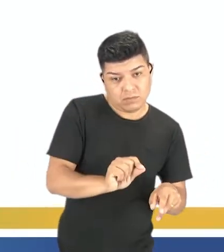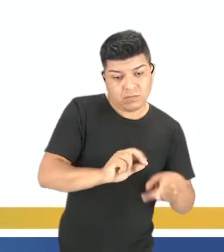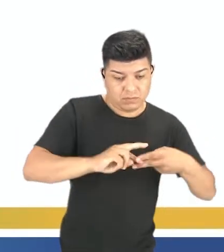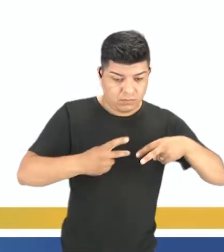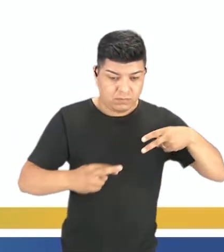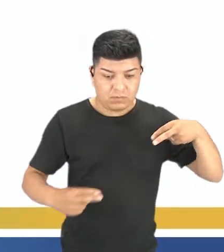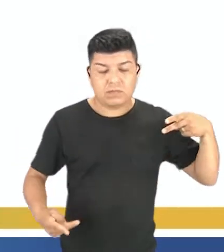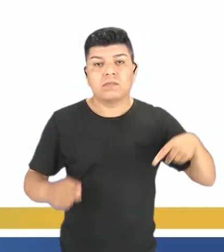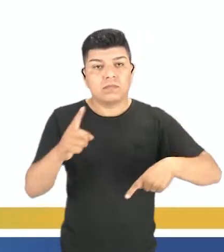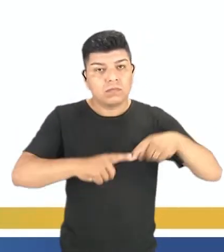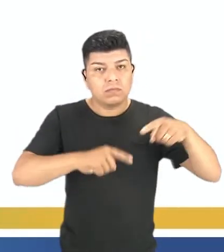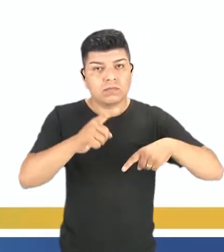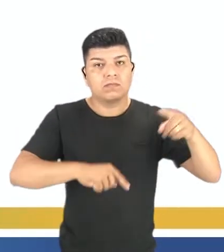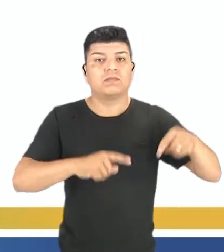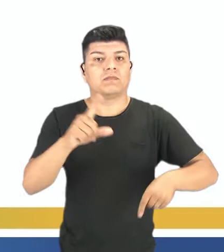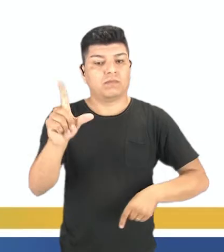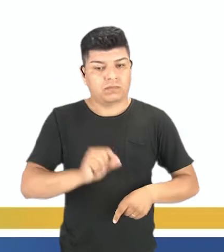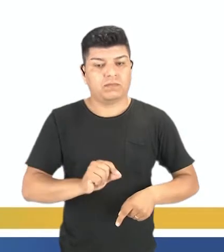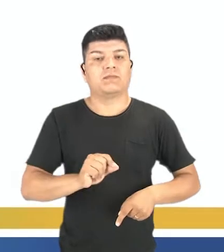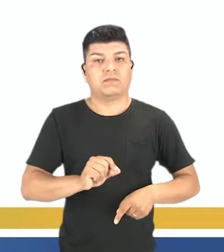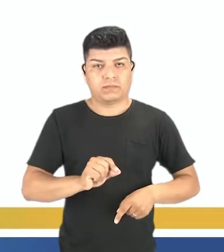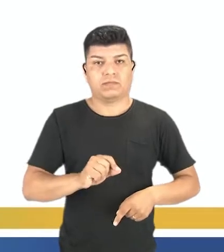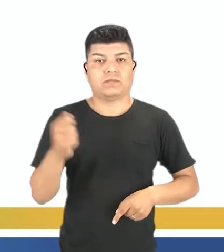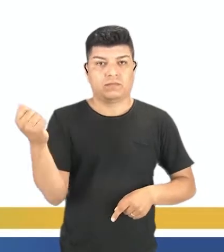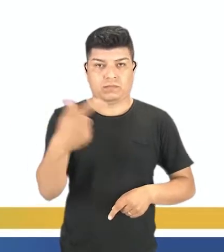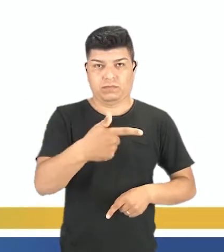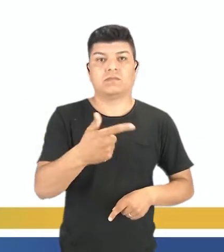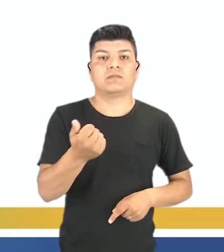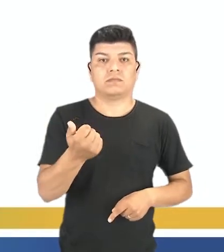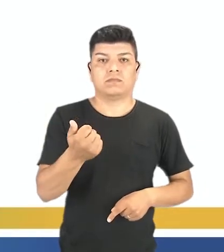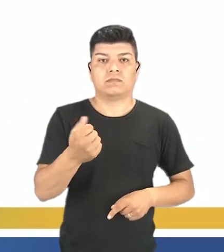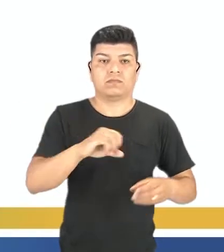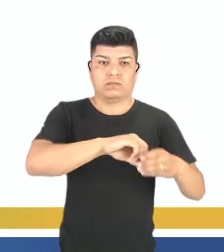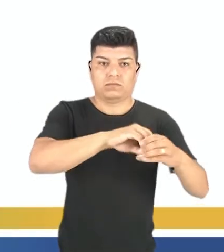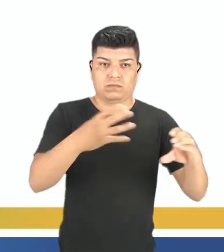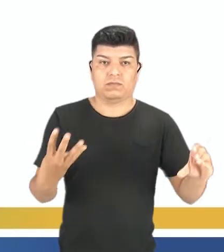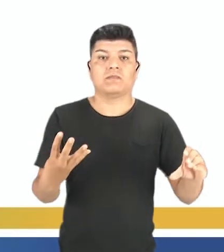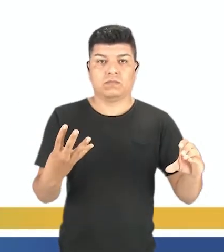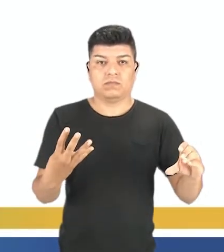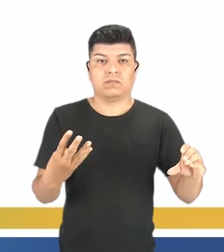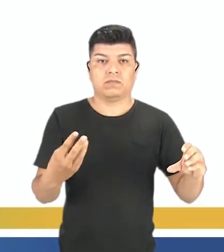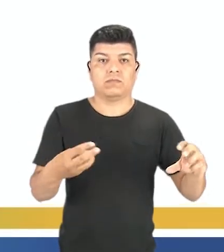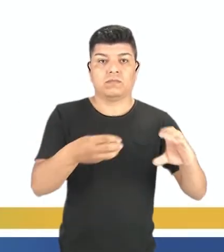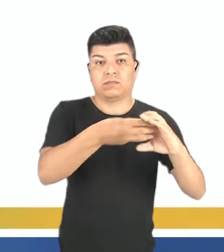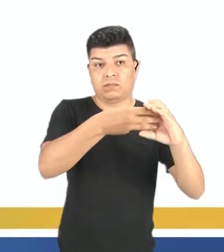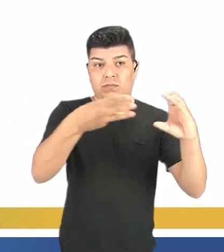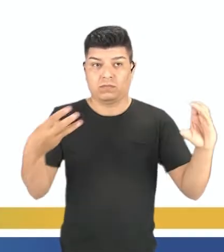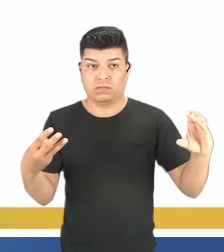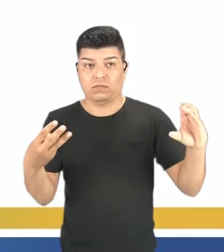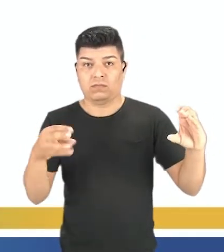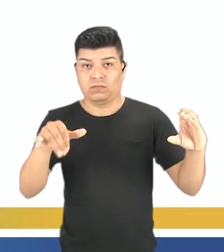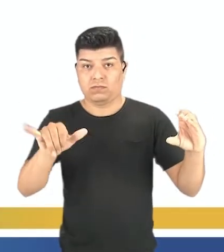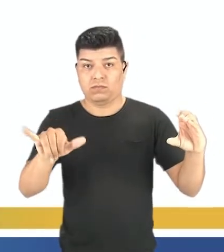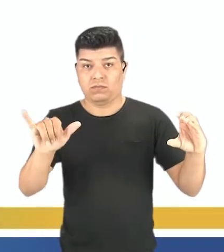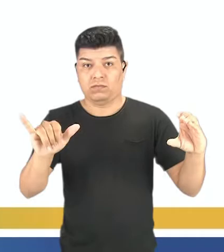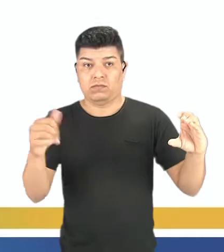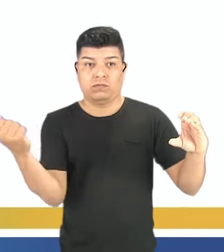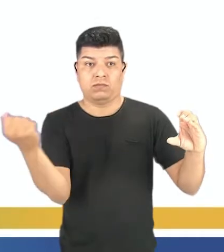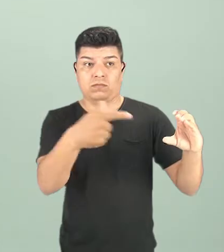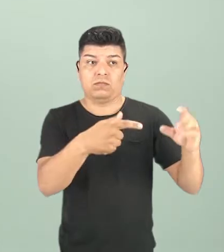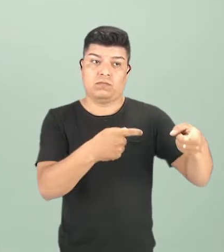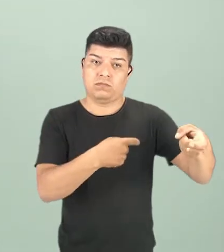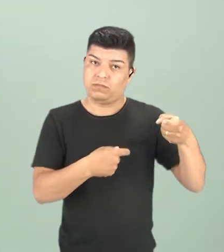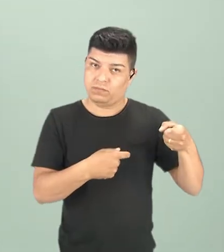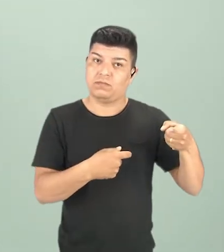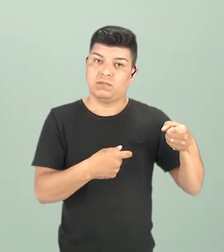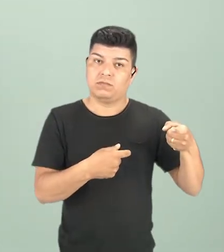eu tenho menor condições, né? Menor características para esse cromossomo Y do que no